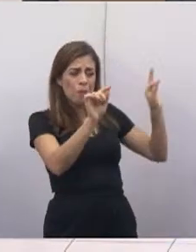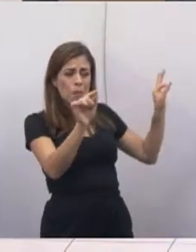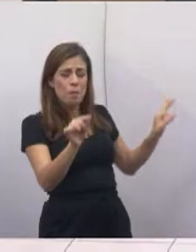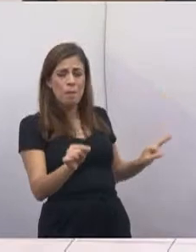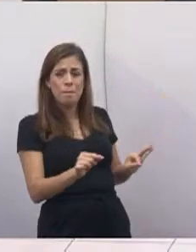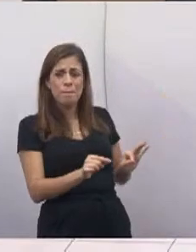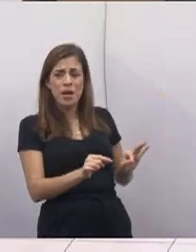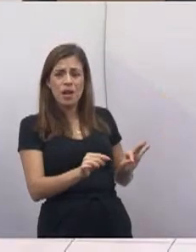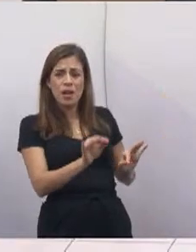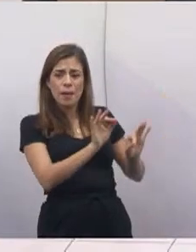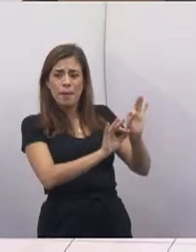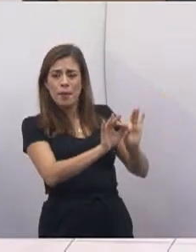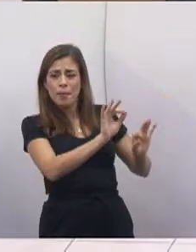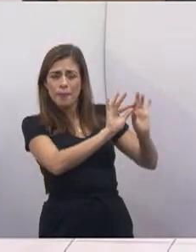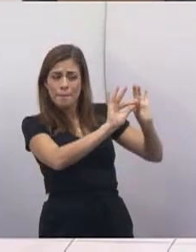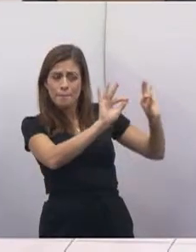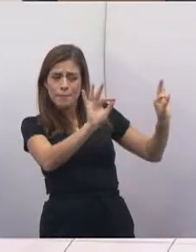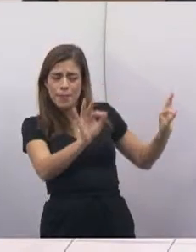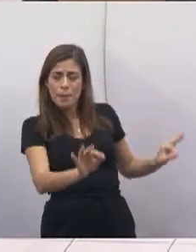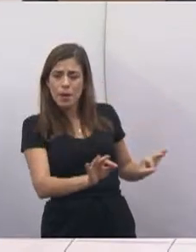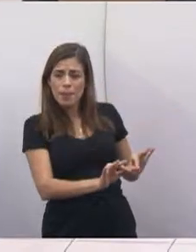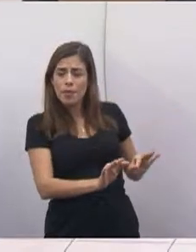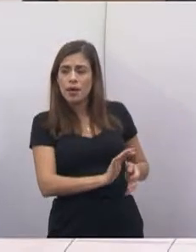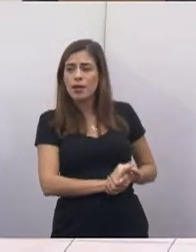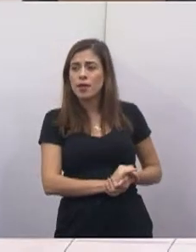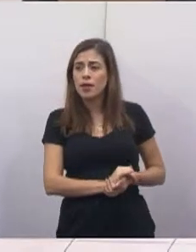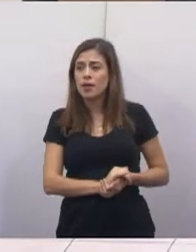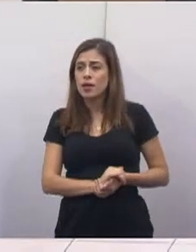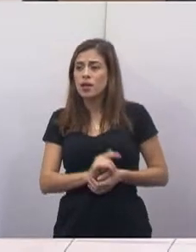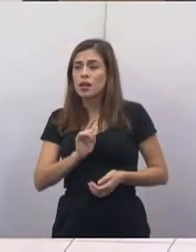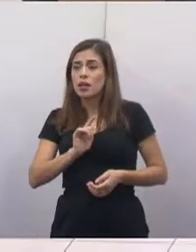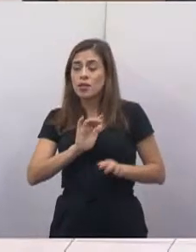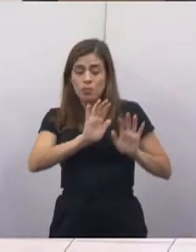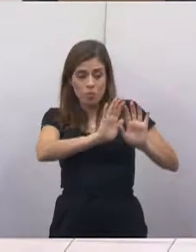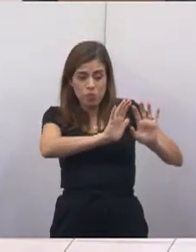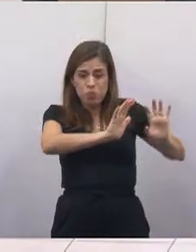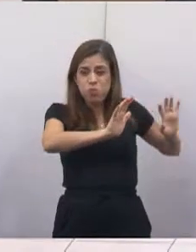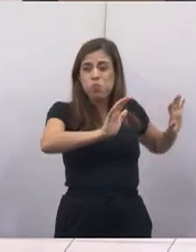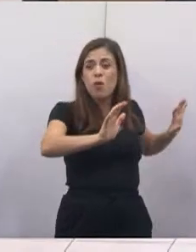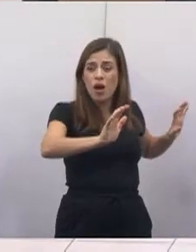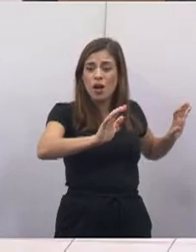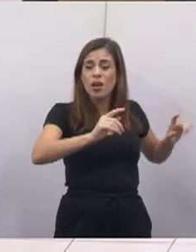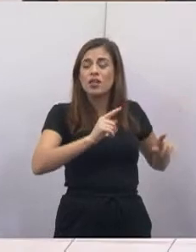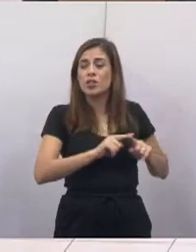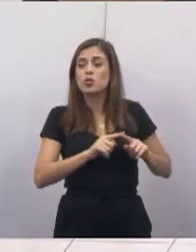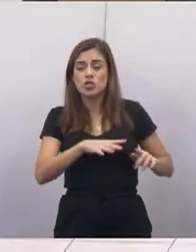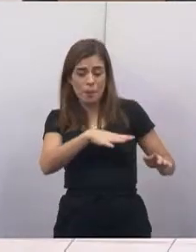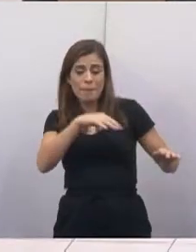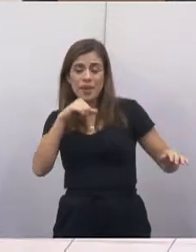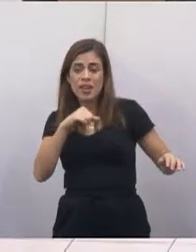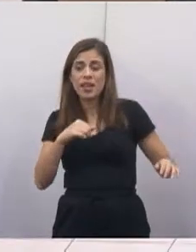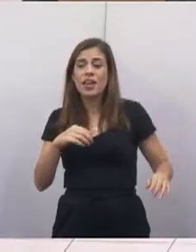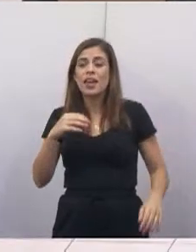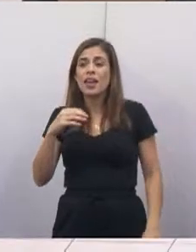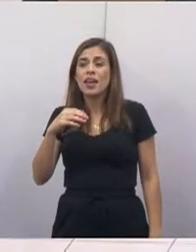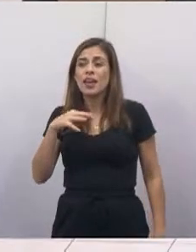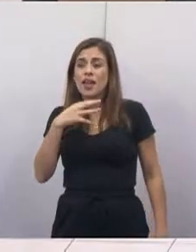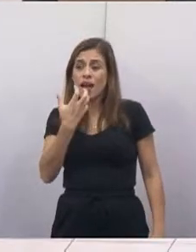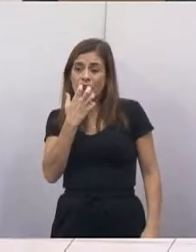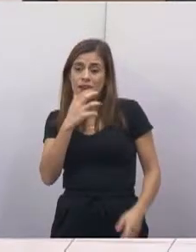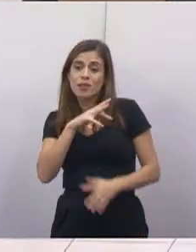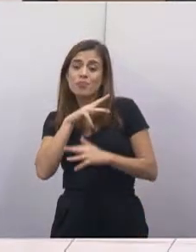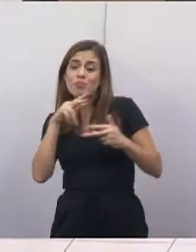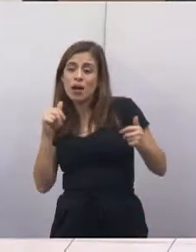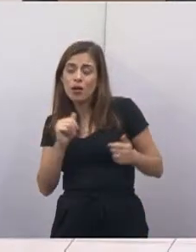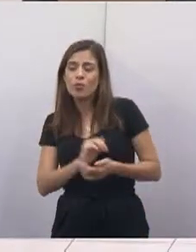Nos bueiros que tem uma entrada enorme, não é? Que eu já resgatei animal de dentro do bueiro porque caiu lá dentro, como pode até cair uma criança, não